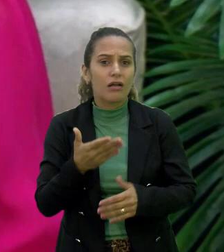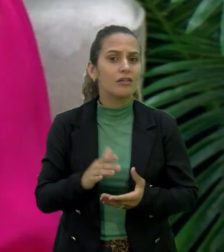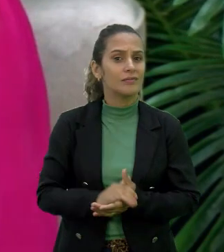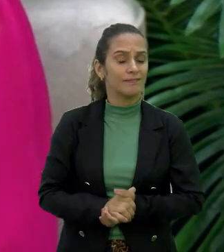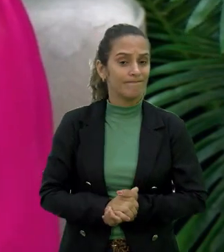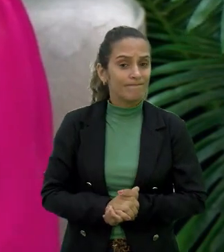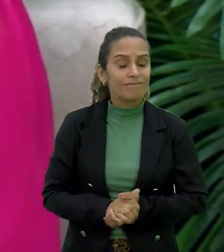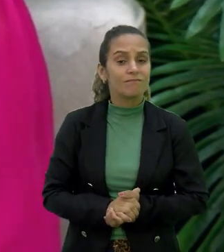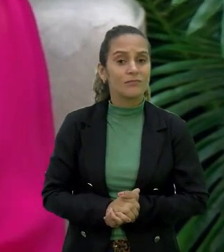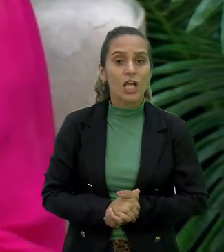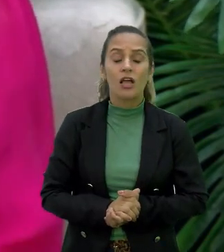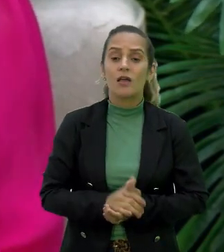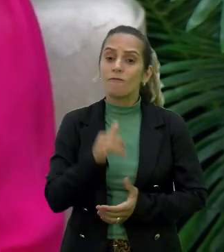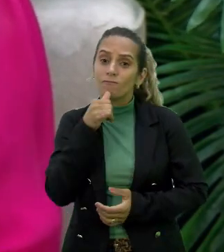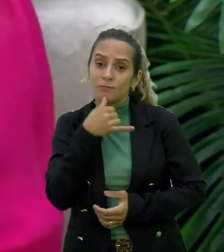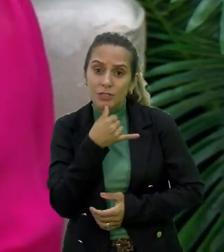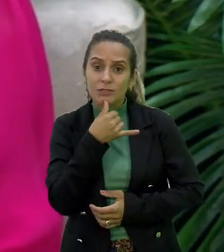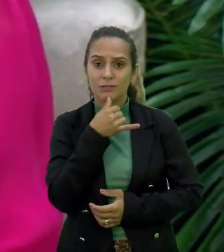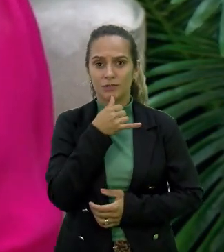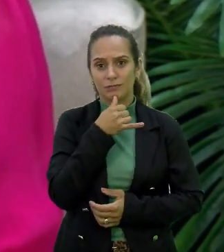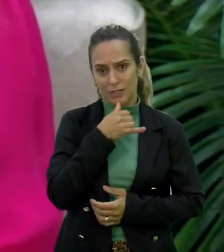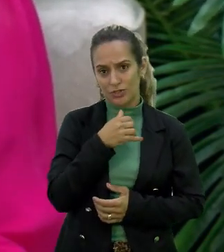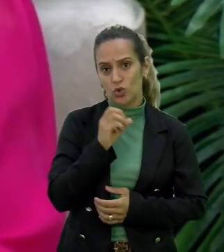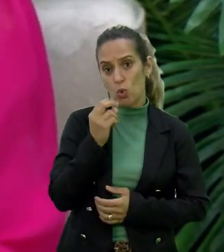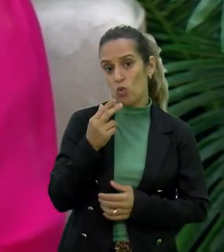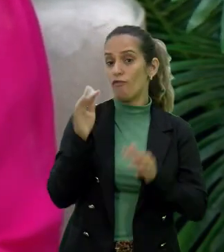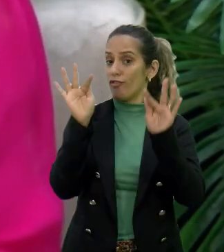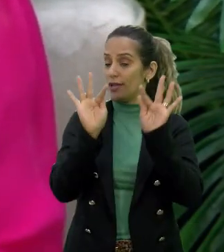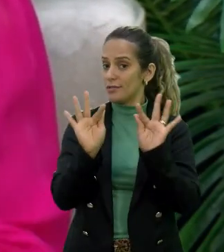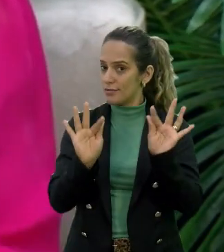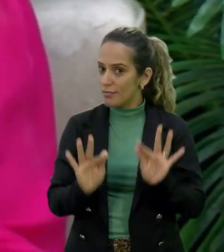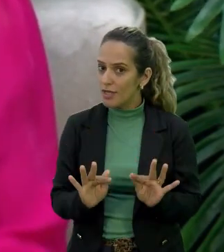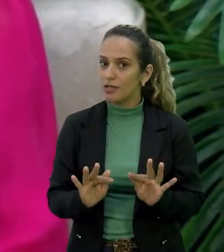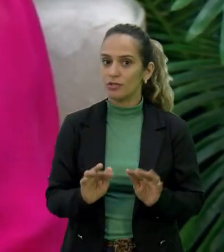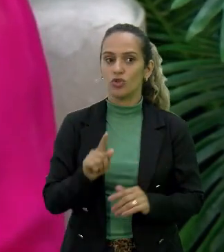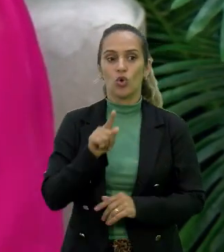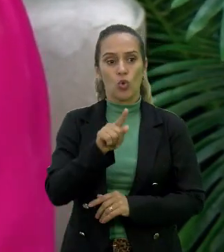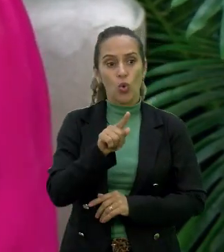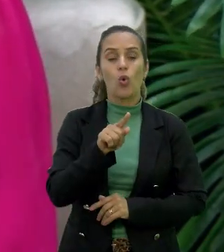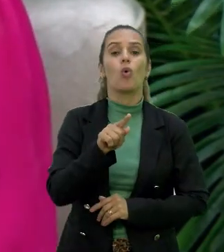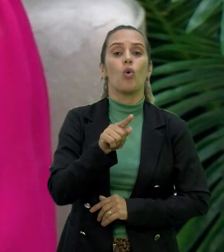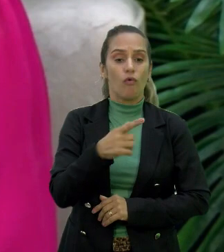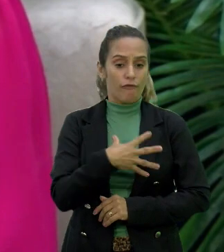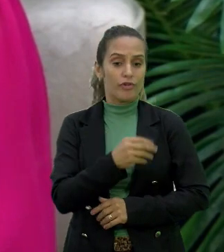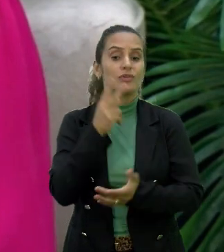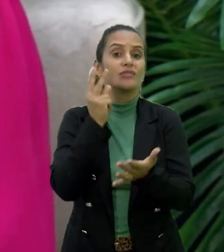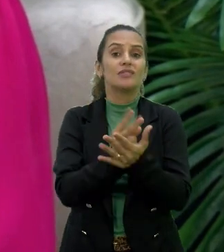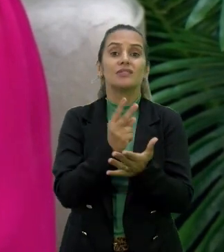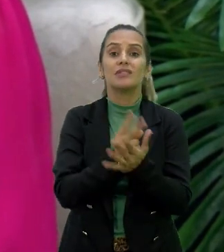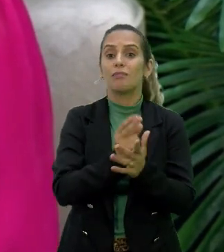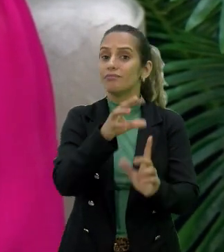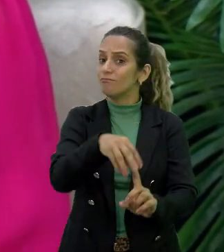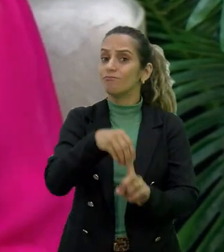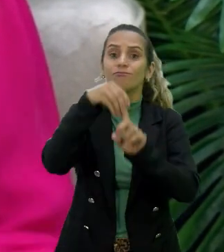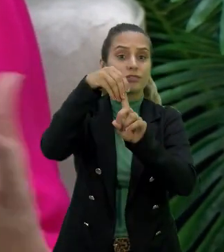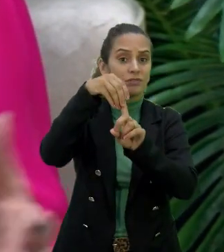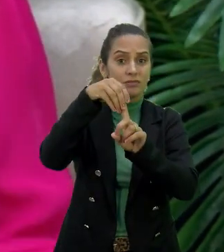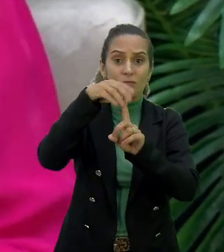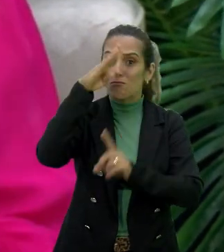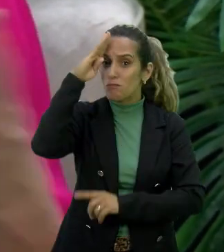Infelizmente o filho infelizmente não felizmente o filho sempre tem que estar em primeiro lugar eu acho que